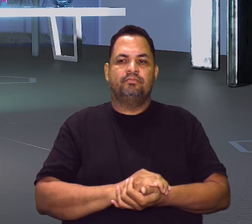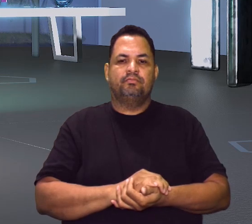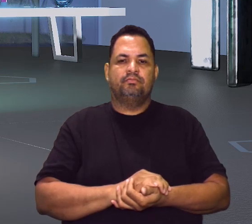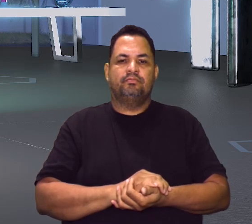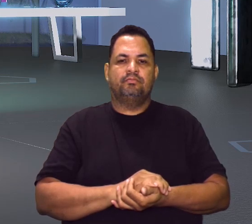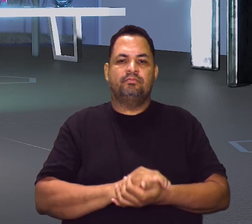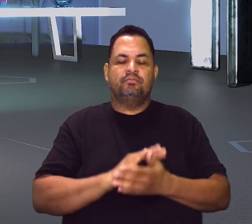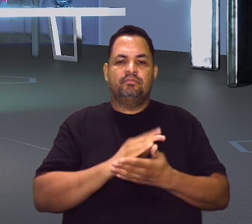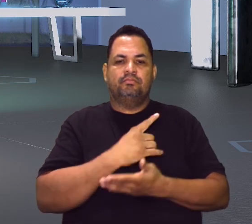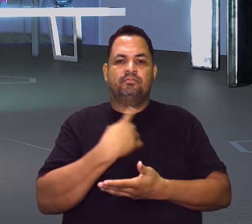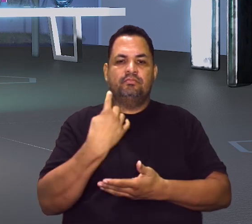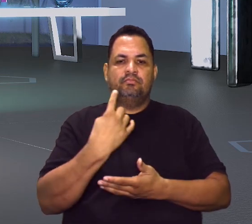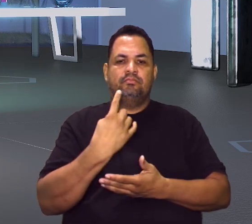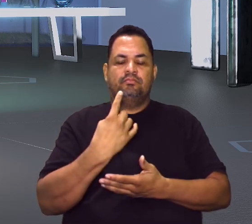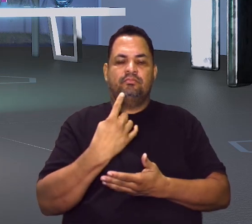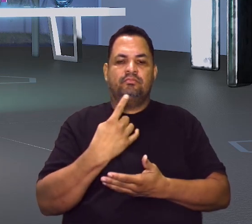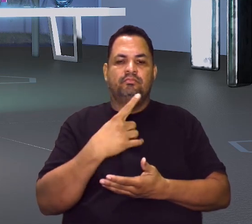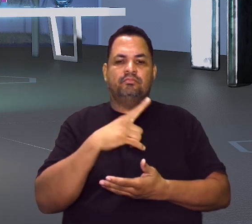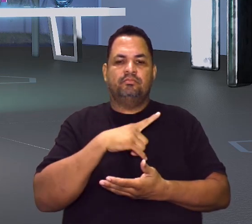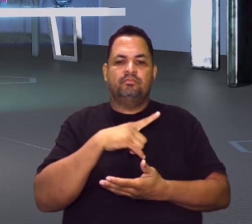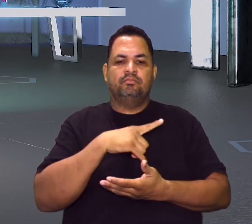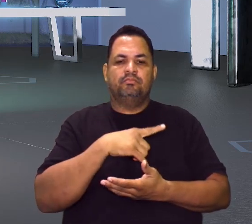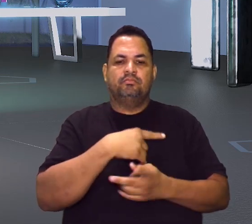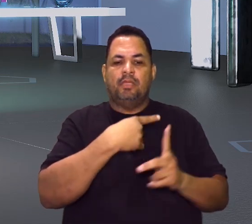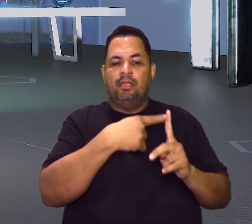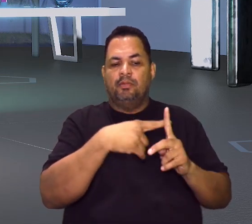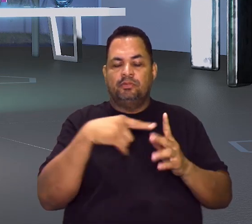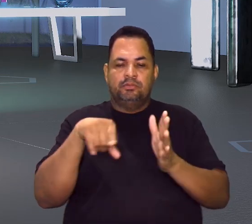aí, nós temos aquelas que são polares,